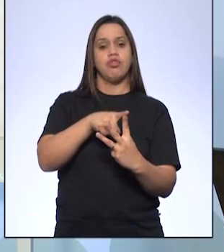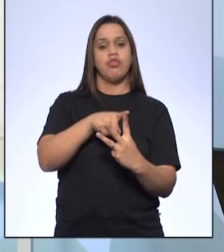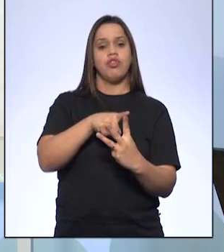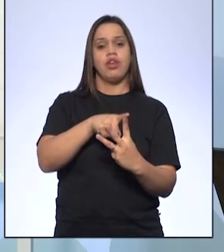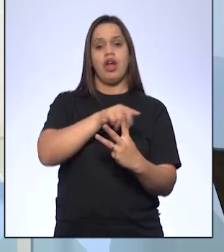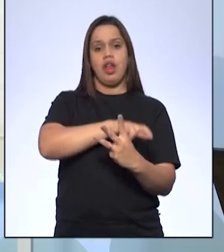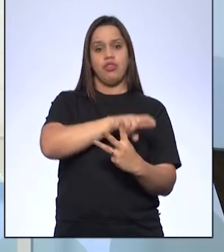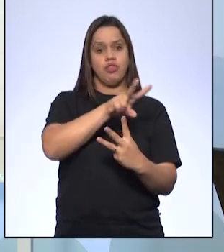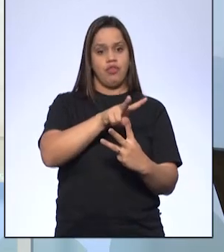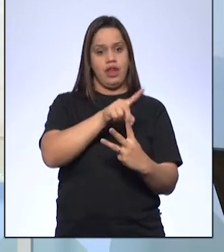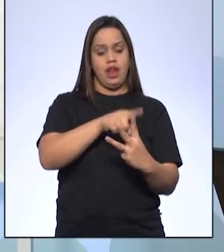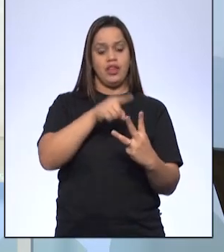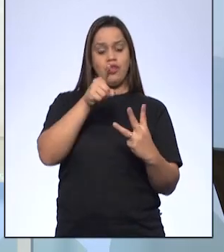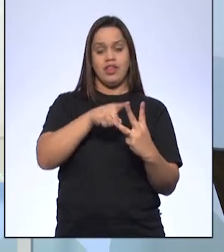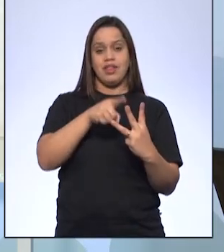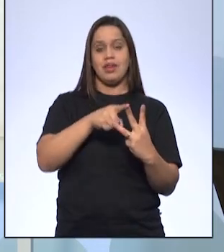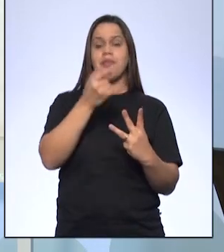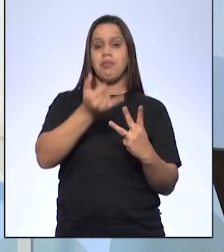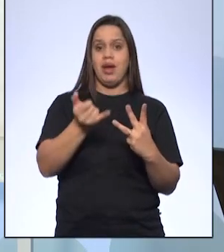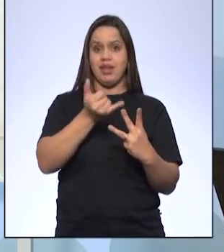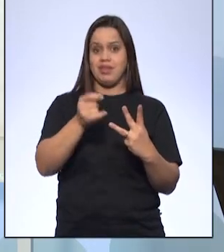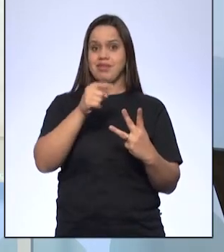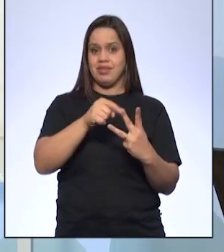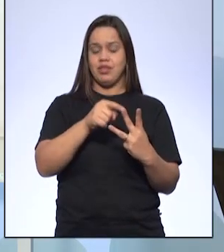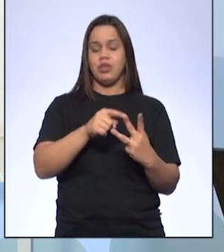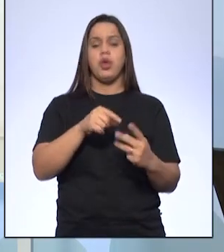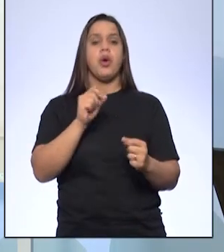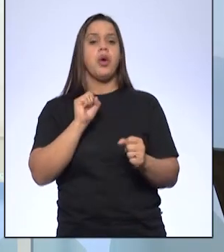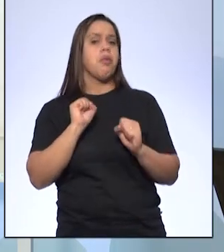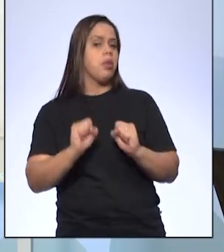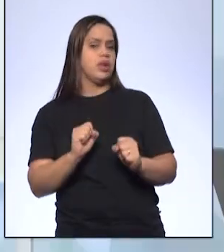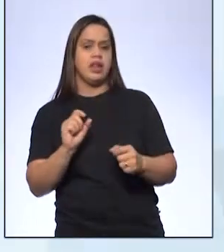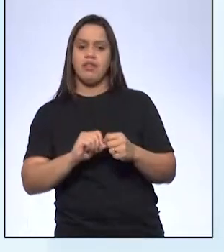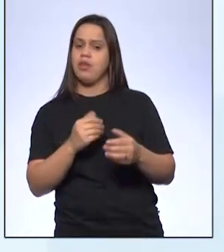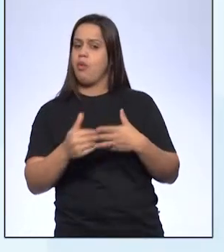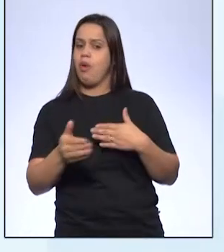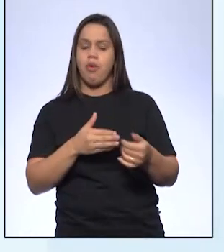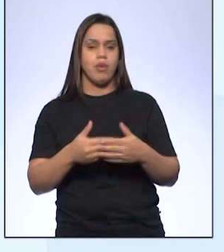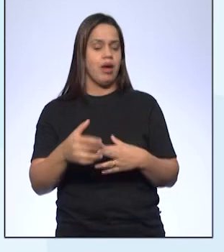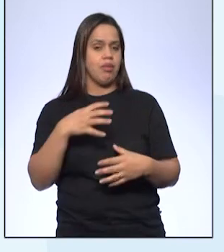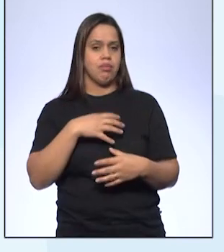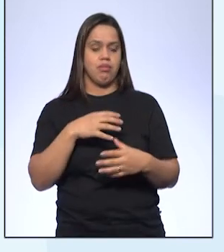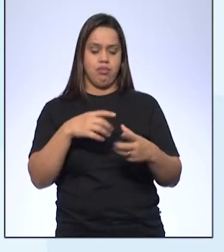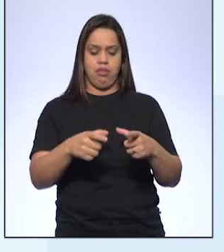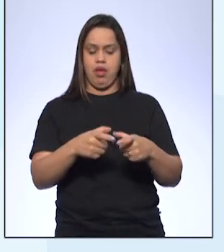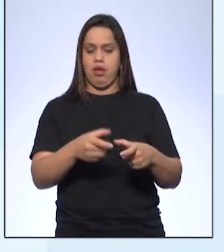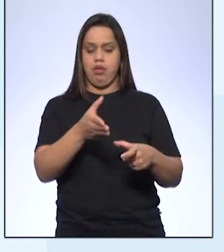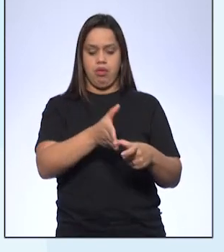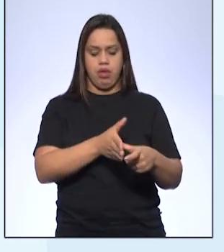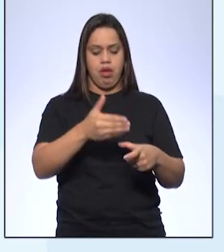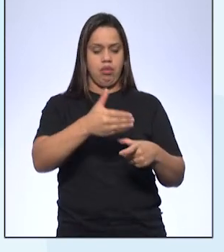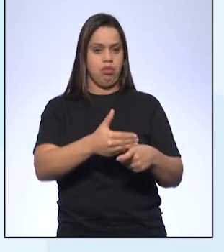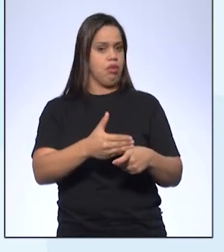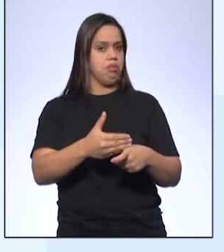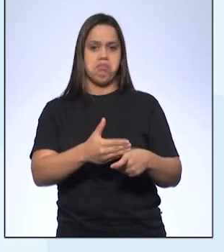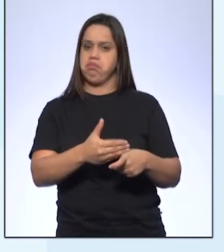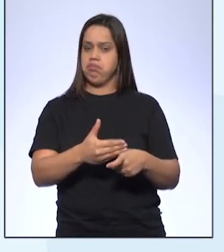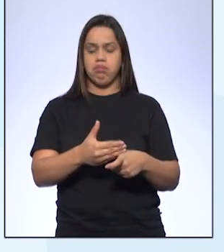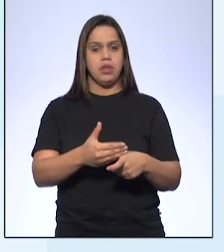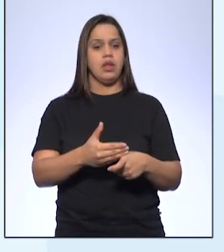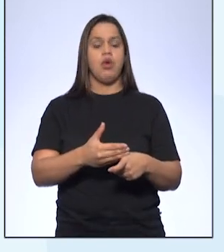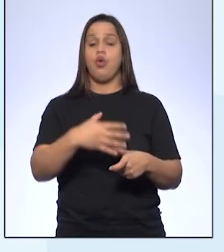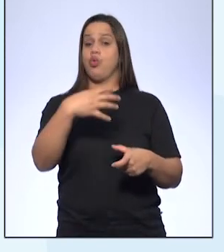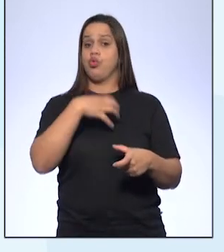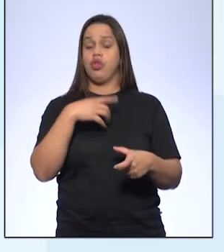outro trecho. Eu fiz relacionado a isso. Eu poderia pegar qualquer parte. Eu poderia fazer uma parte aqui. Então, a forma com